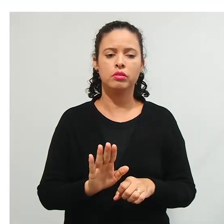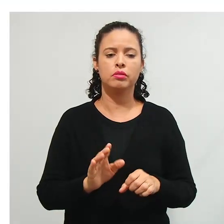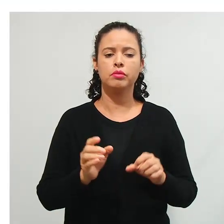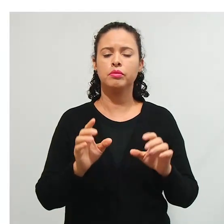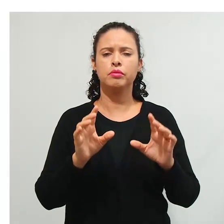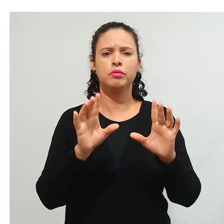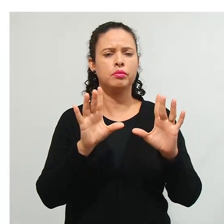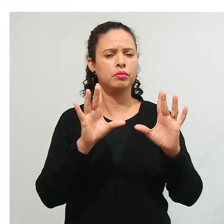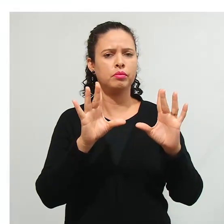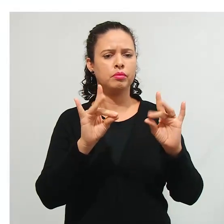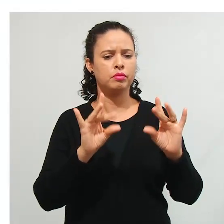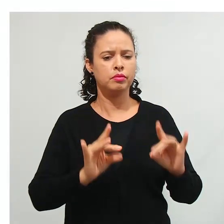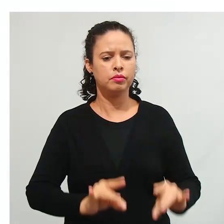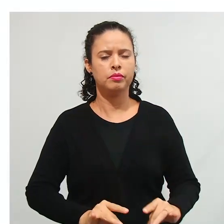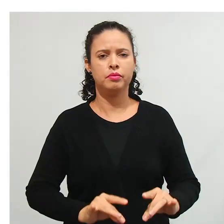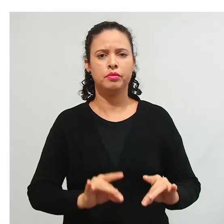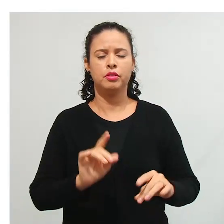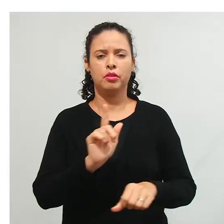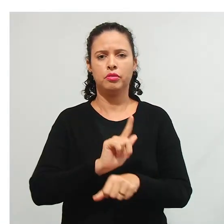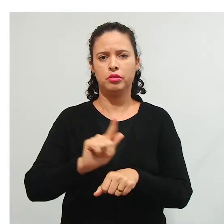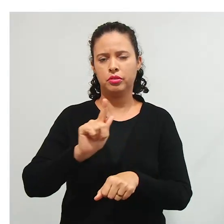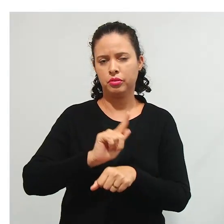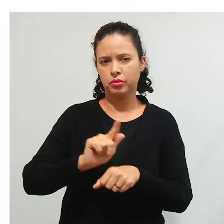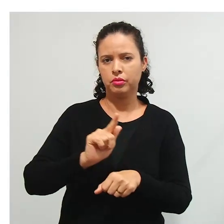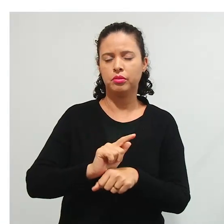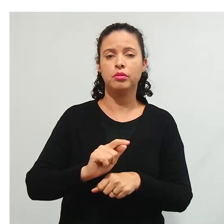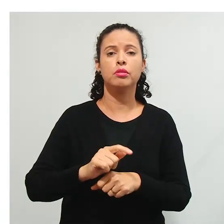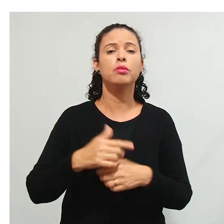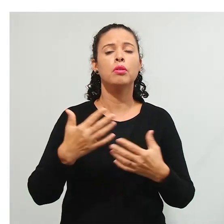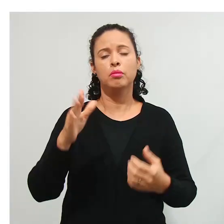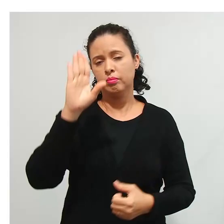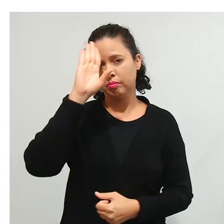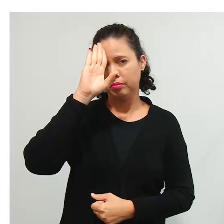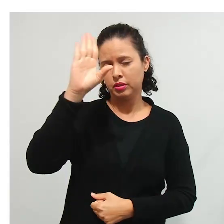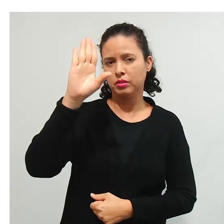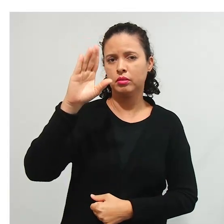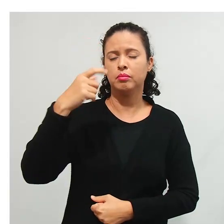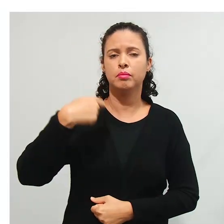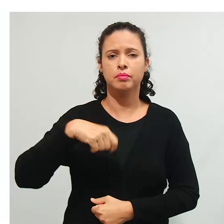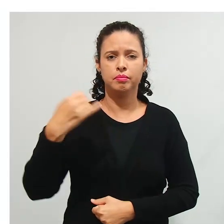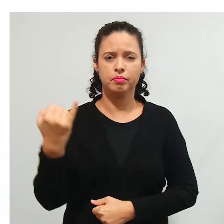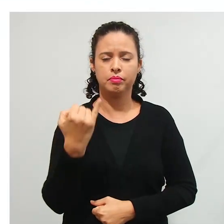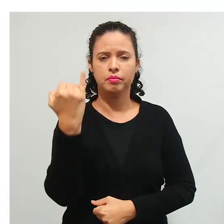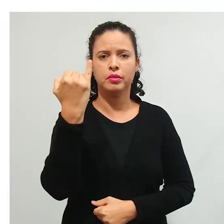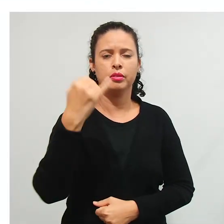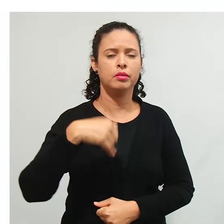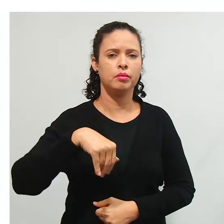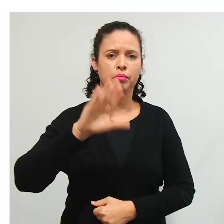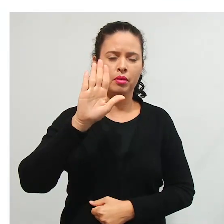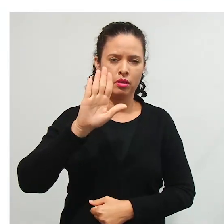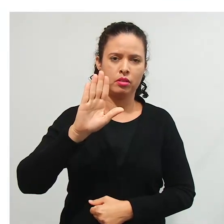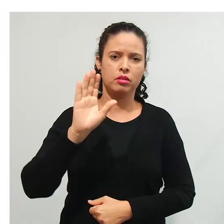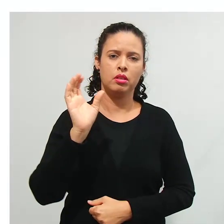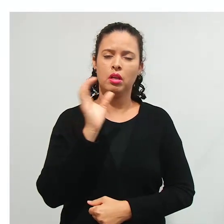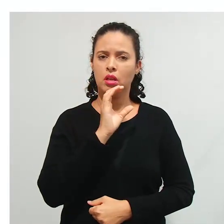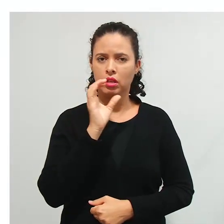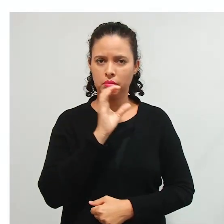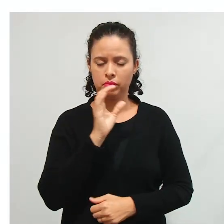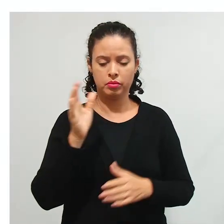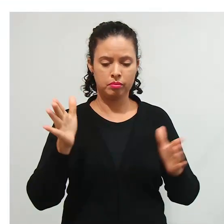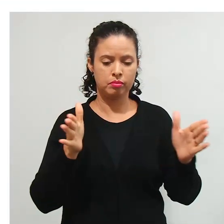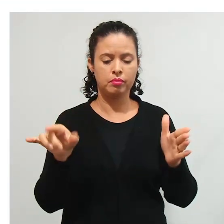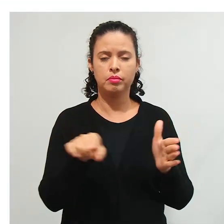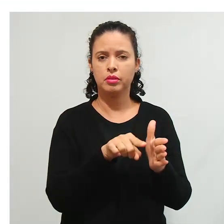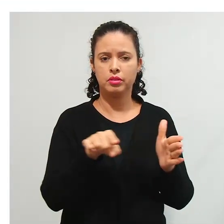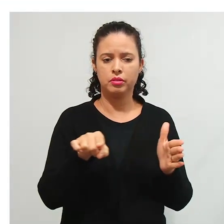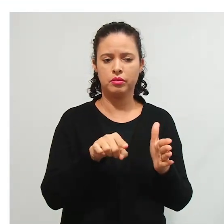vai definir, o gestor vai definir quais são as prioridades a serem atendidas de determinado